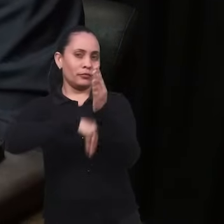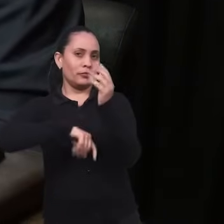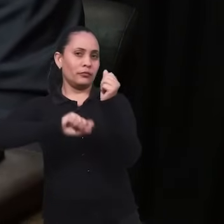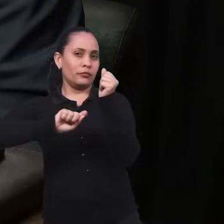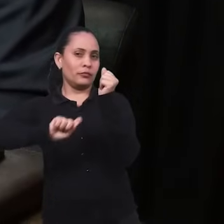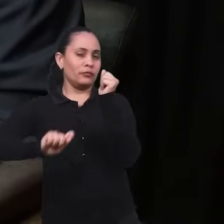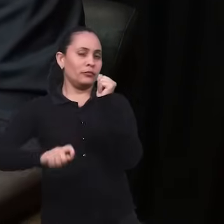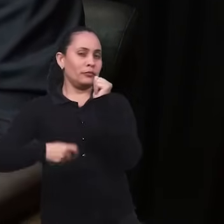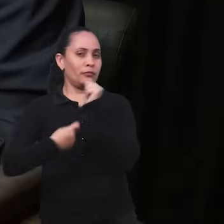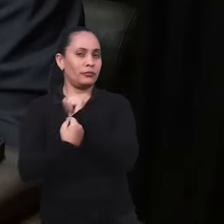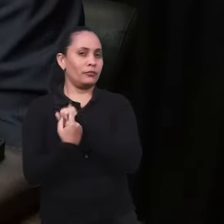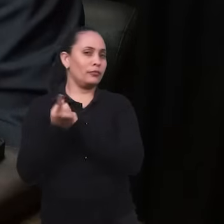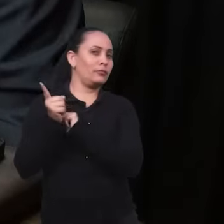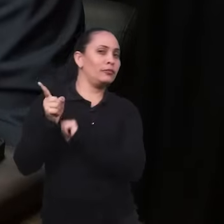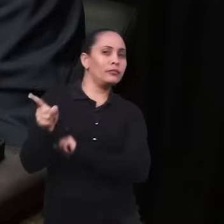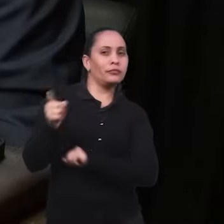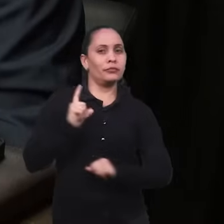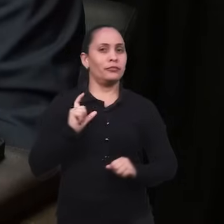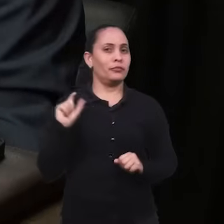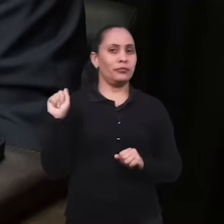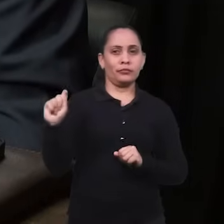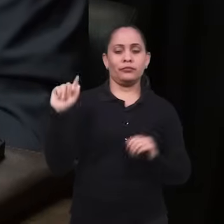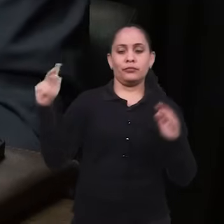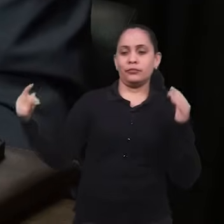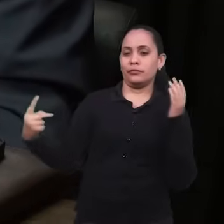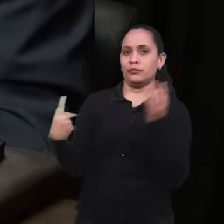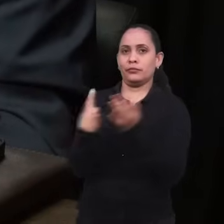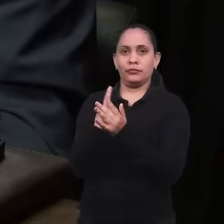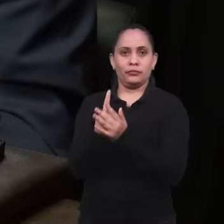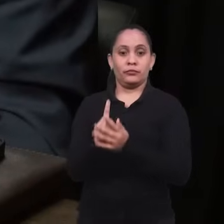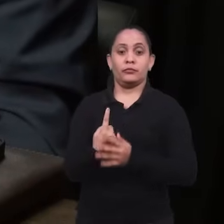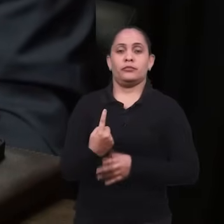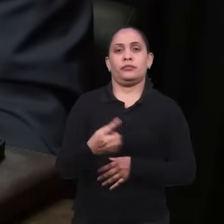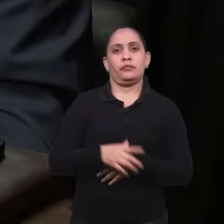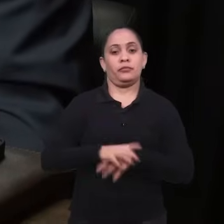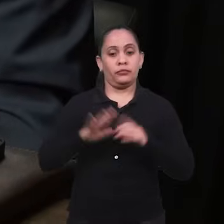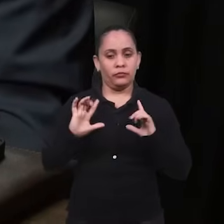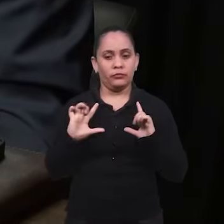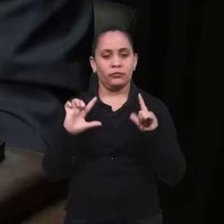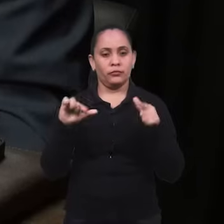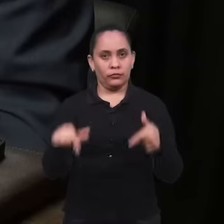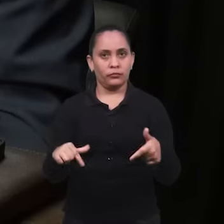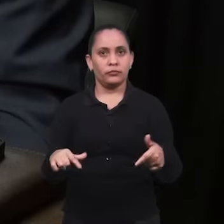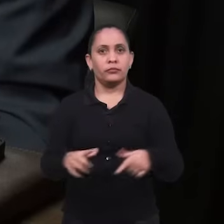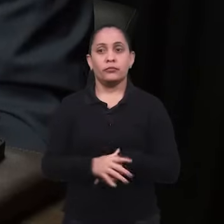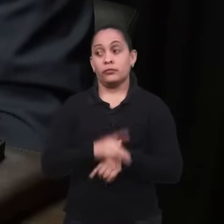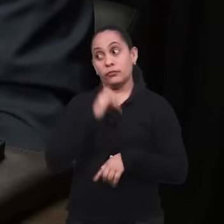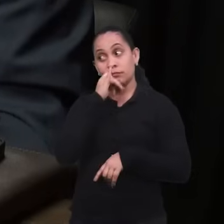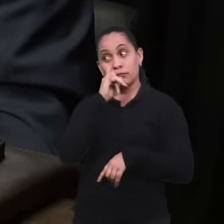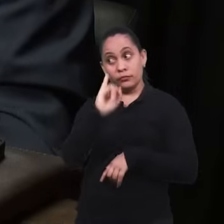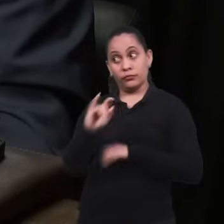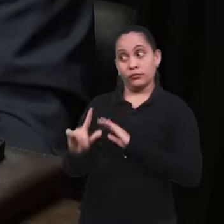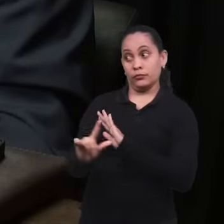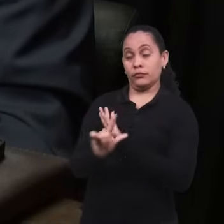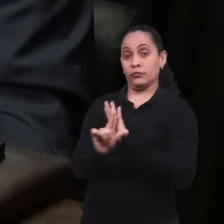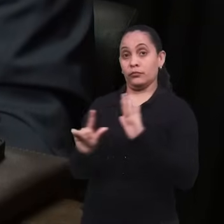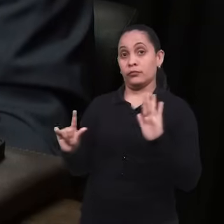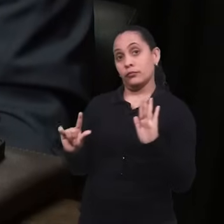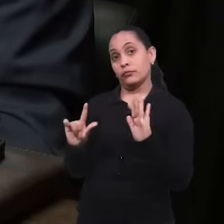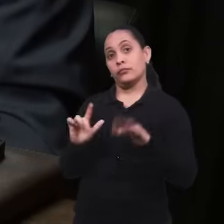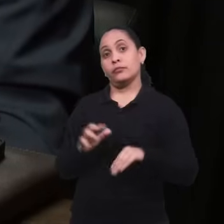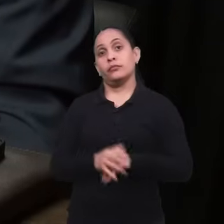enigma, que era em função do que tinha acontecido com ele. E ele fala, que está registrado no